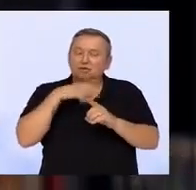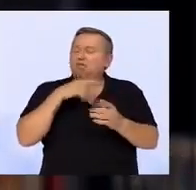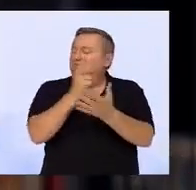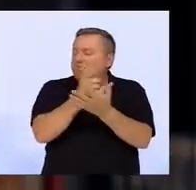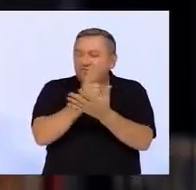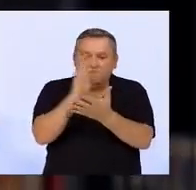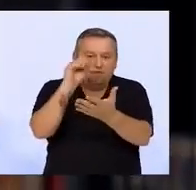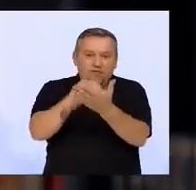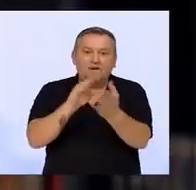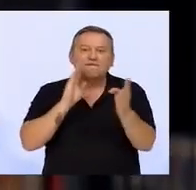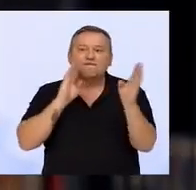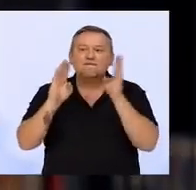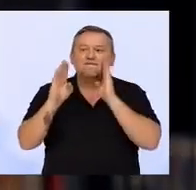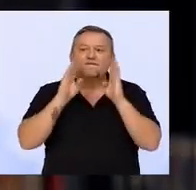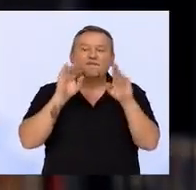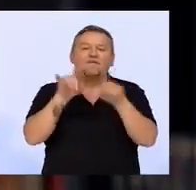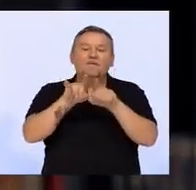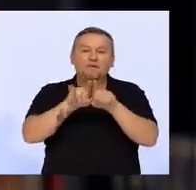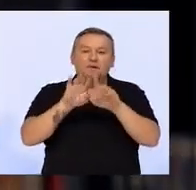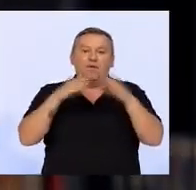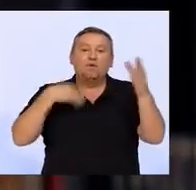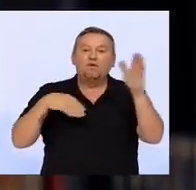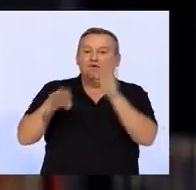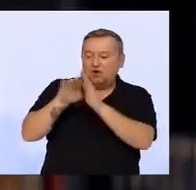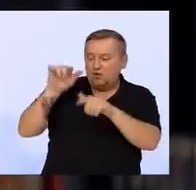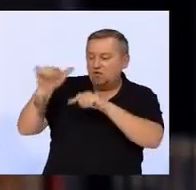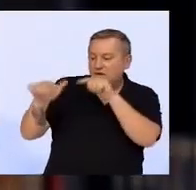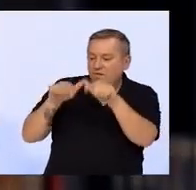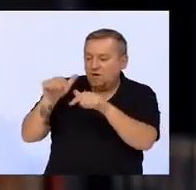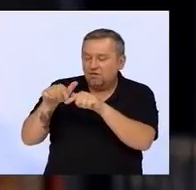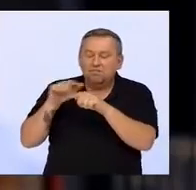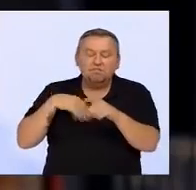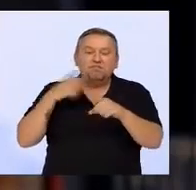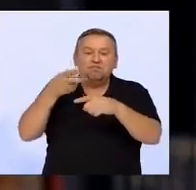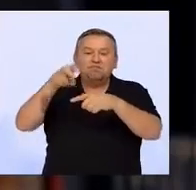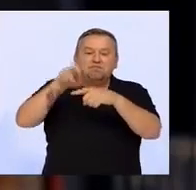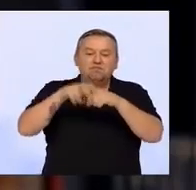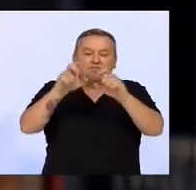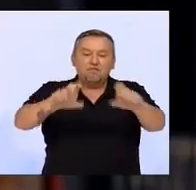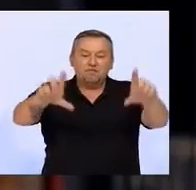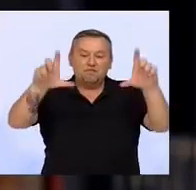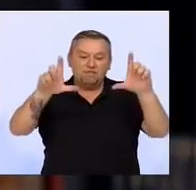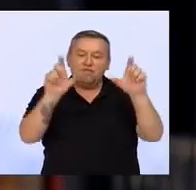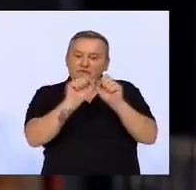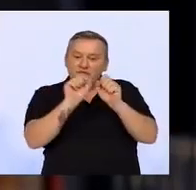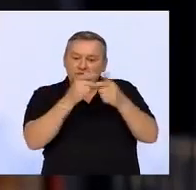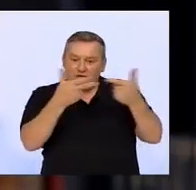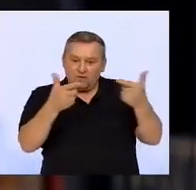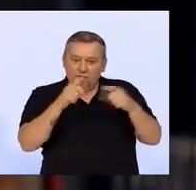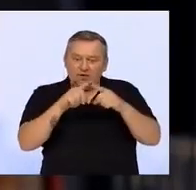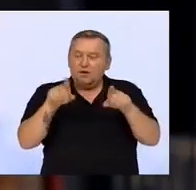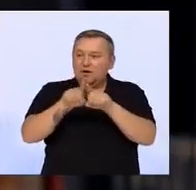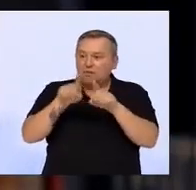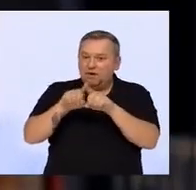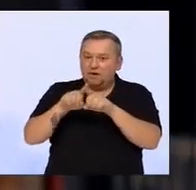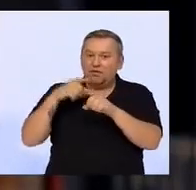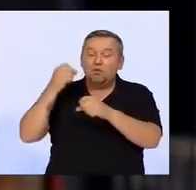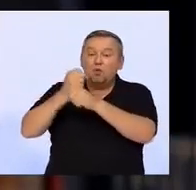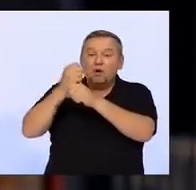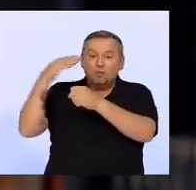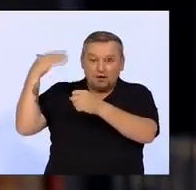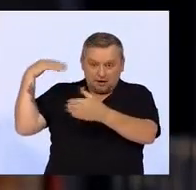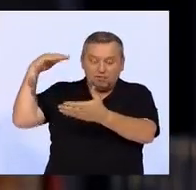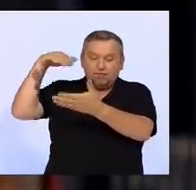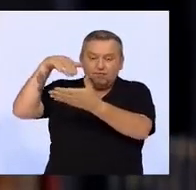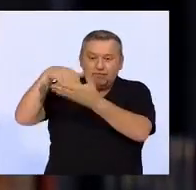Facebook. Artesanalmente, quando eu chego do trabalho de noite, às vezes vou lá e faço. E desde o final do ano passado, Mariana, que eu tenho alertado isso.